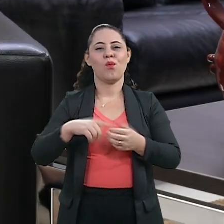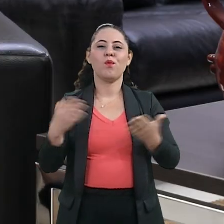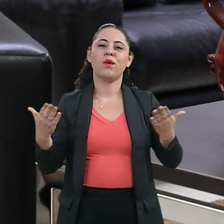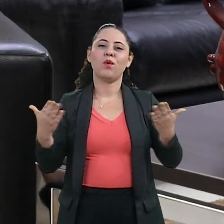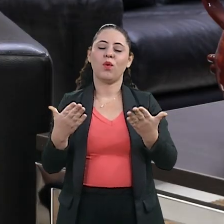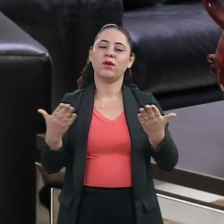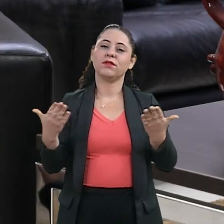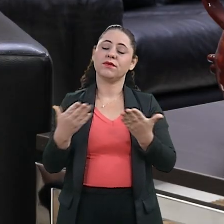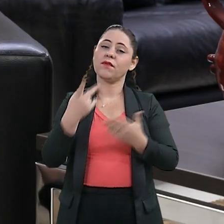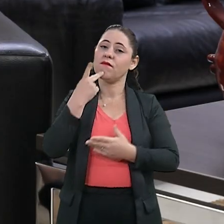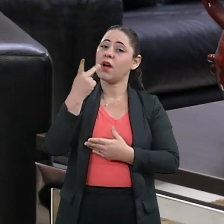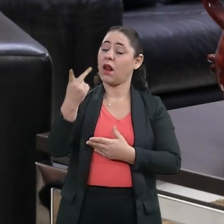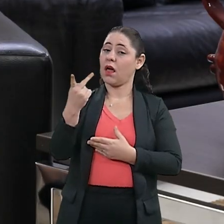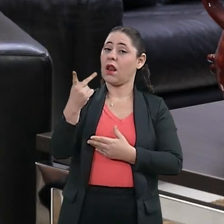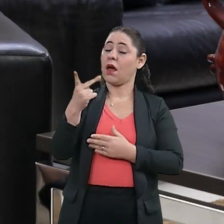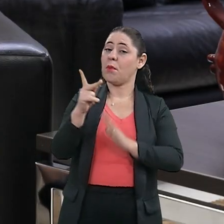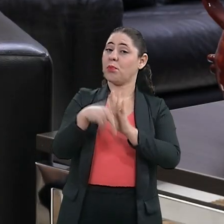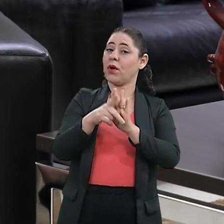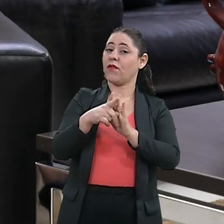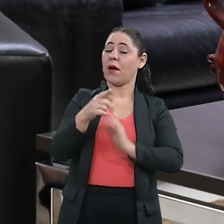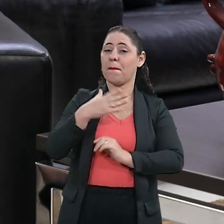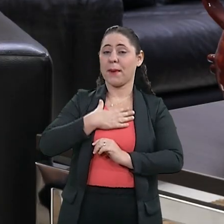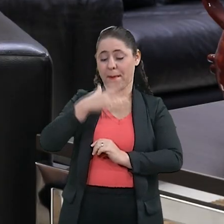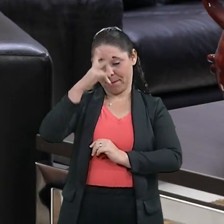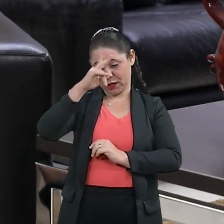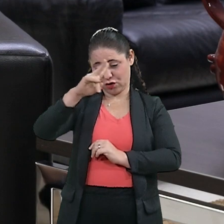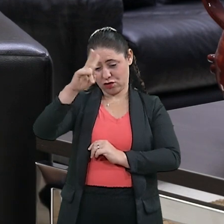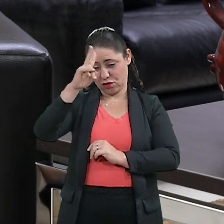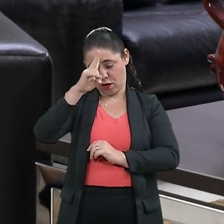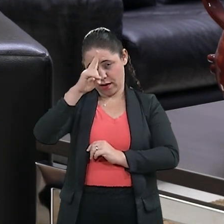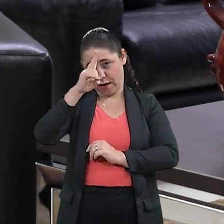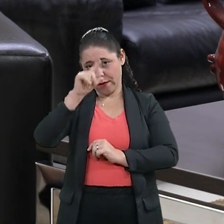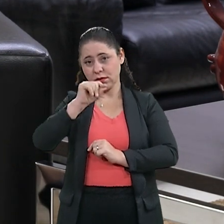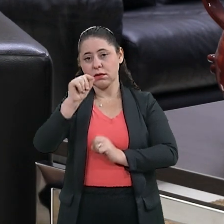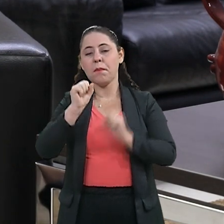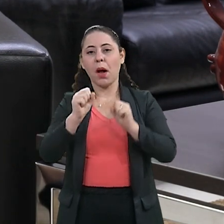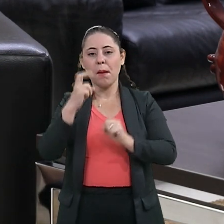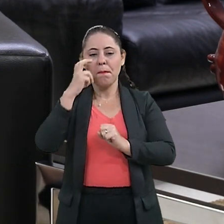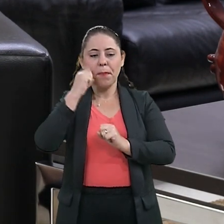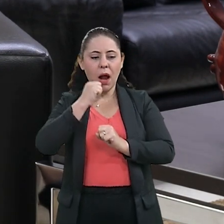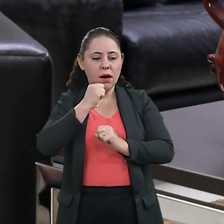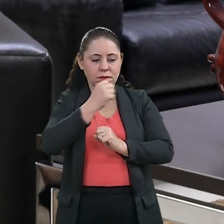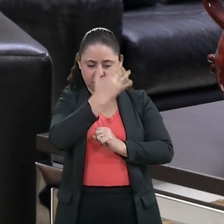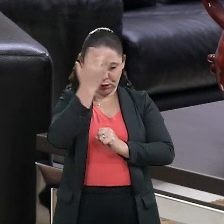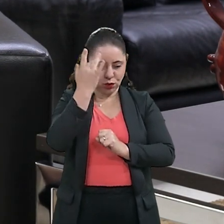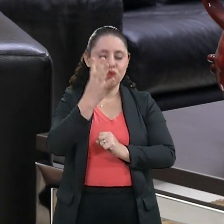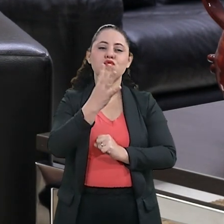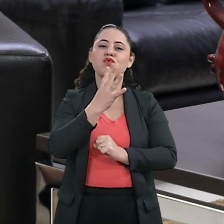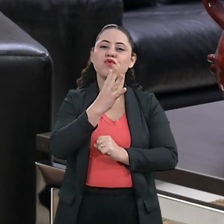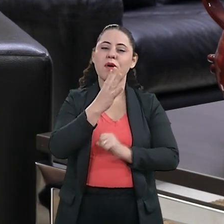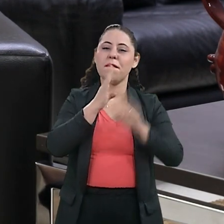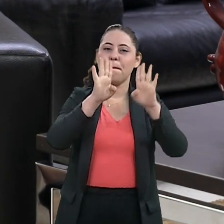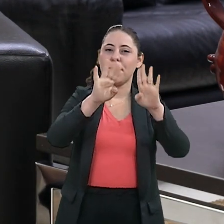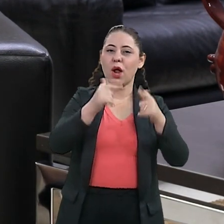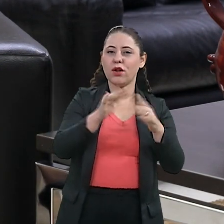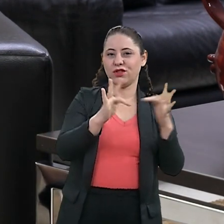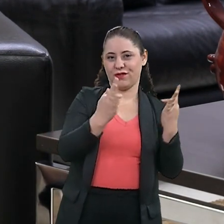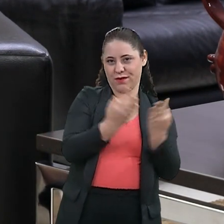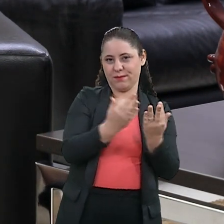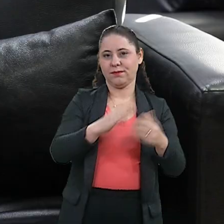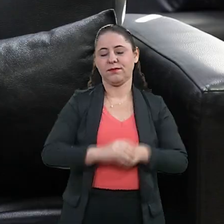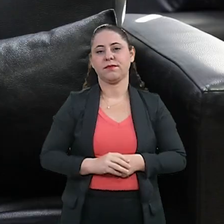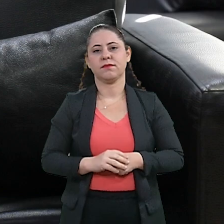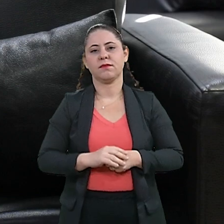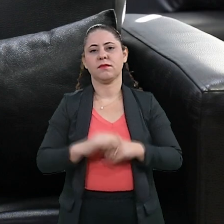Estamos de volta e hoje falando sobre o programa Minhas Raízes, que permite que a pessoa adotada conheça sua origem